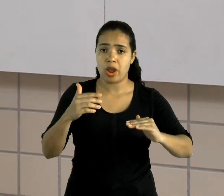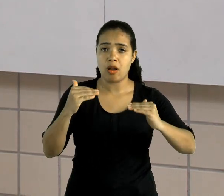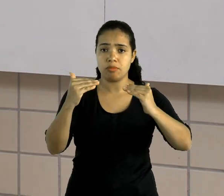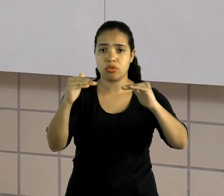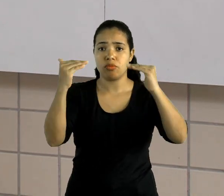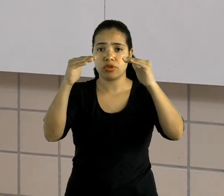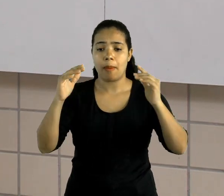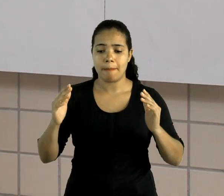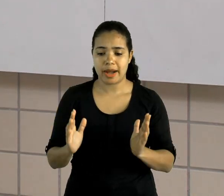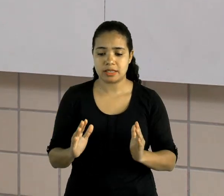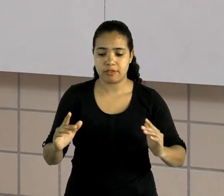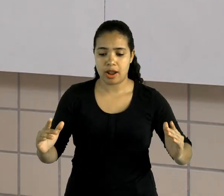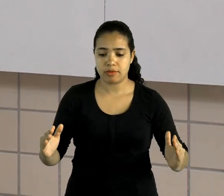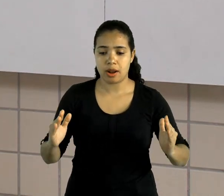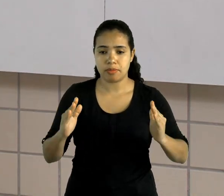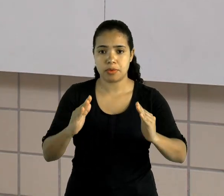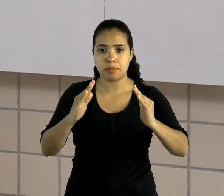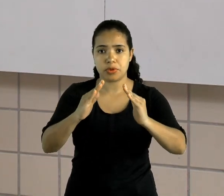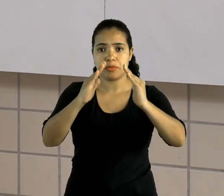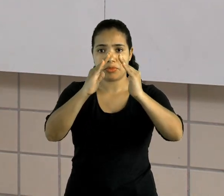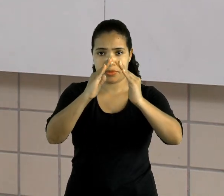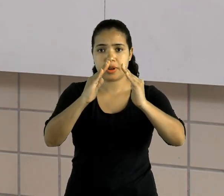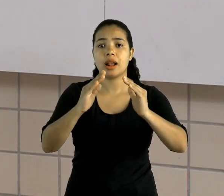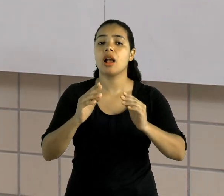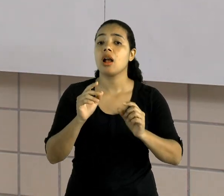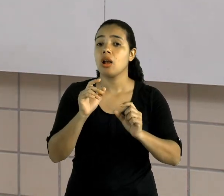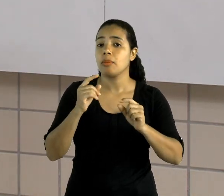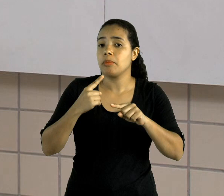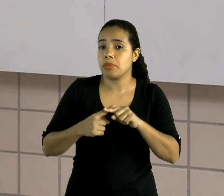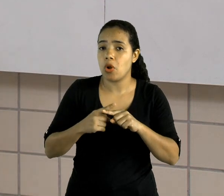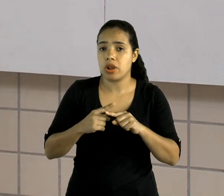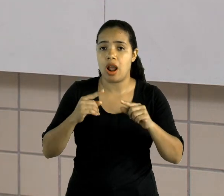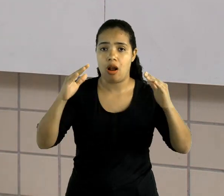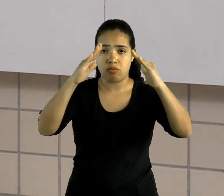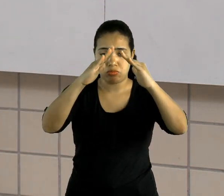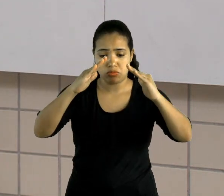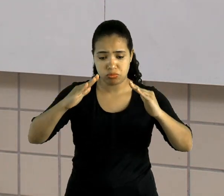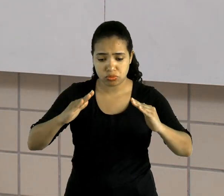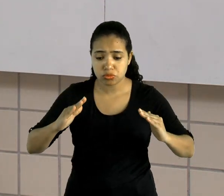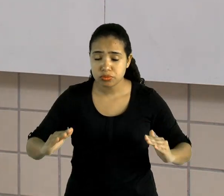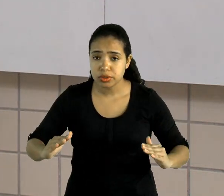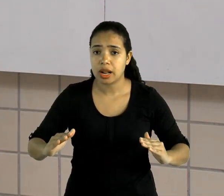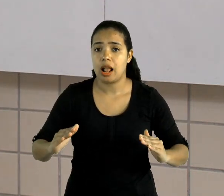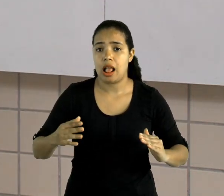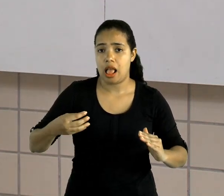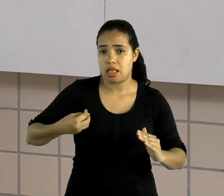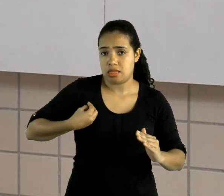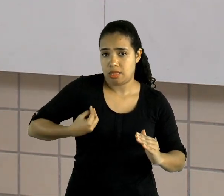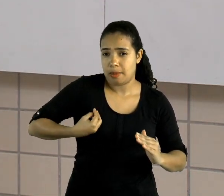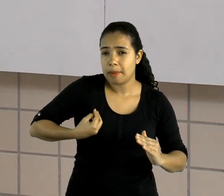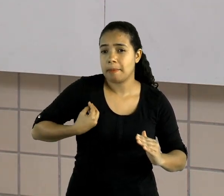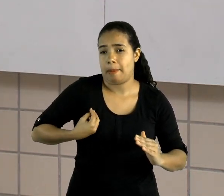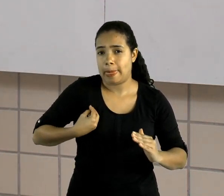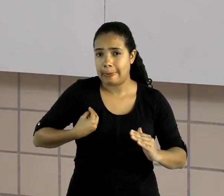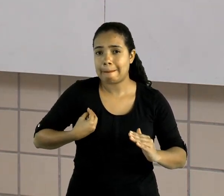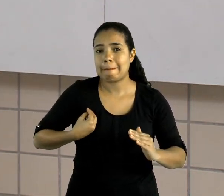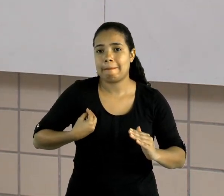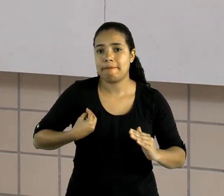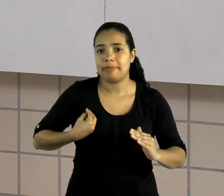que fator? O que fator que leva a nossa pirâmide etária no Brasil ela ser um pouco mais larga na